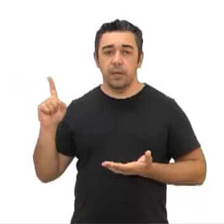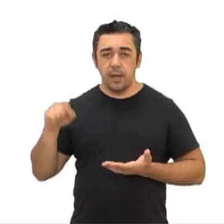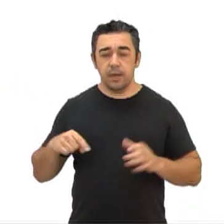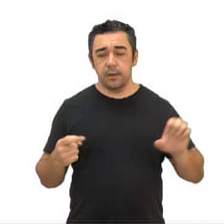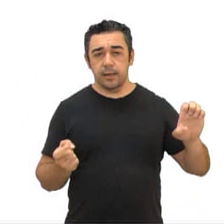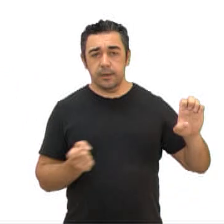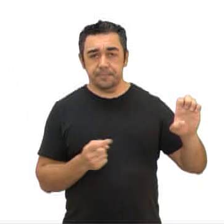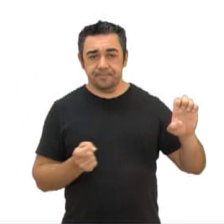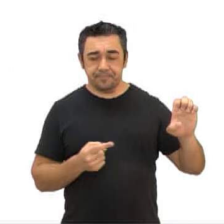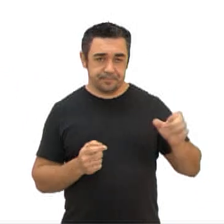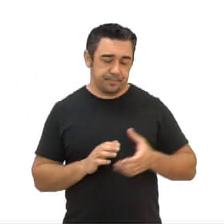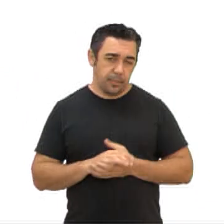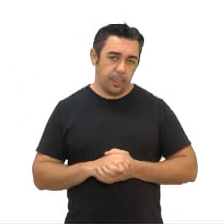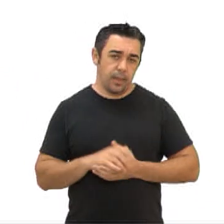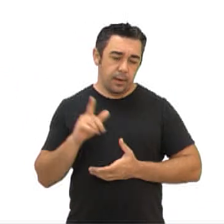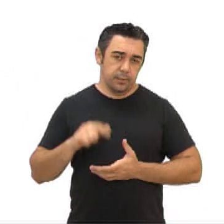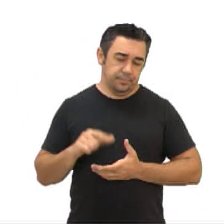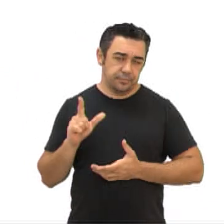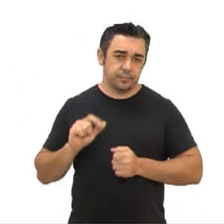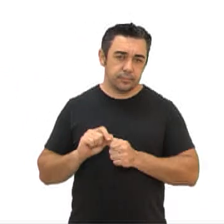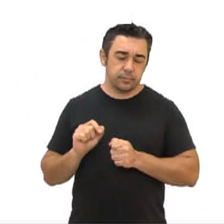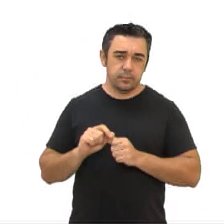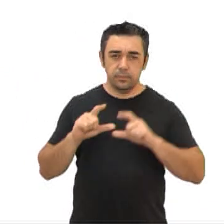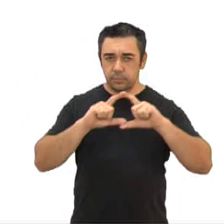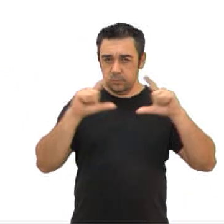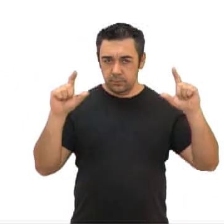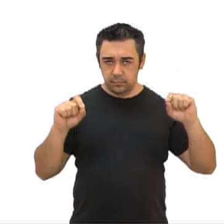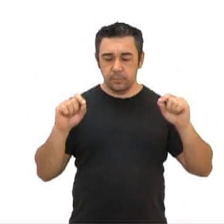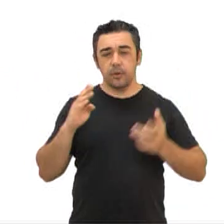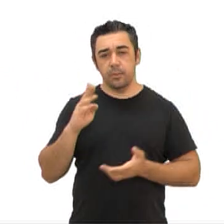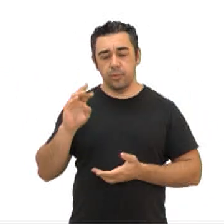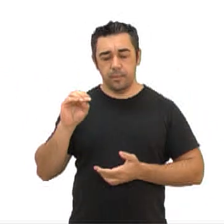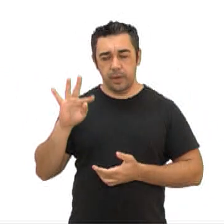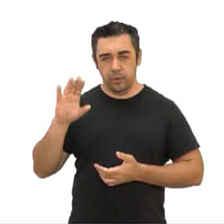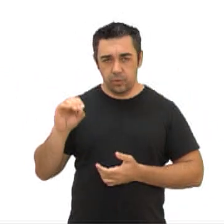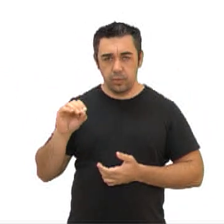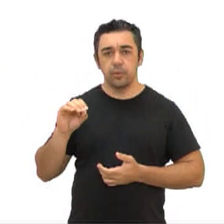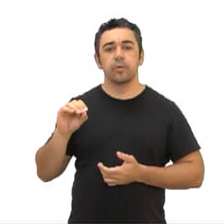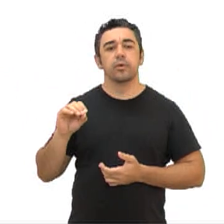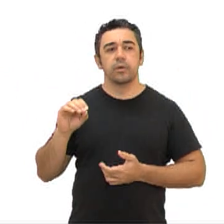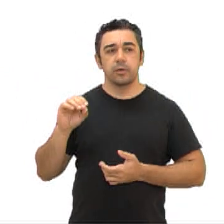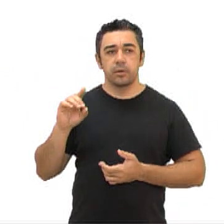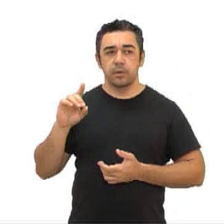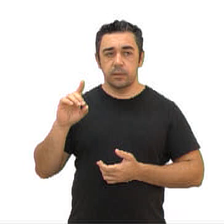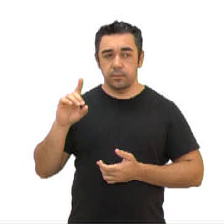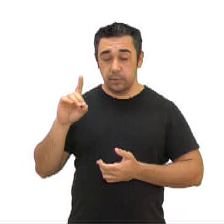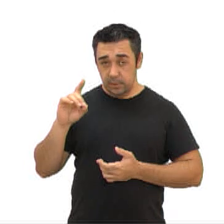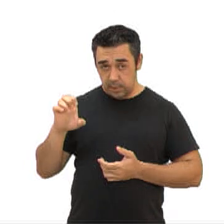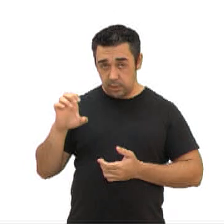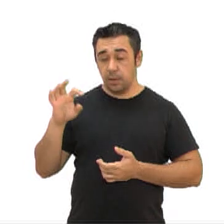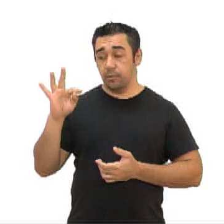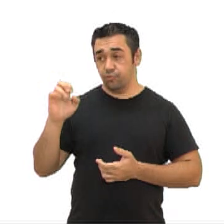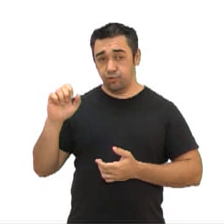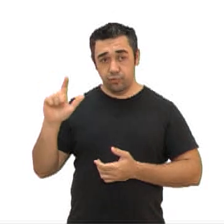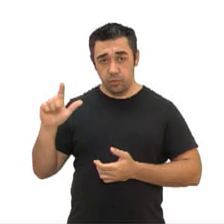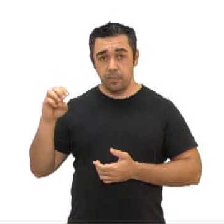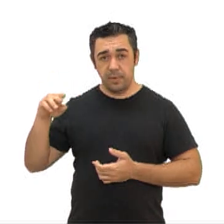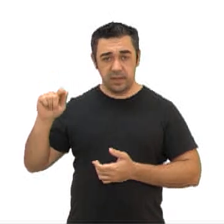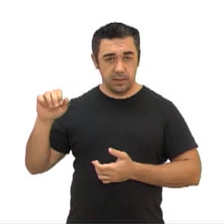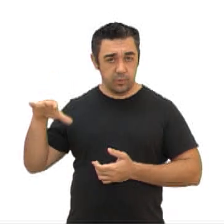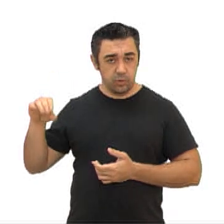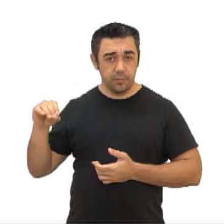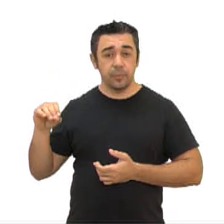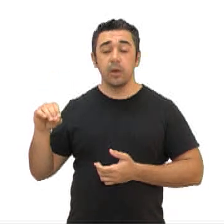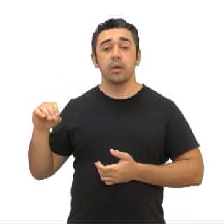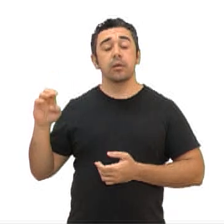letra E. O composto de Grignard formado é o brometo de etil magnésio e o hidrocarboneto formado, que é o meu